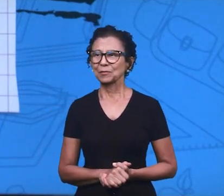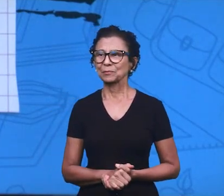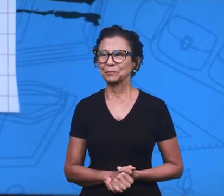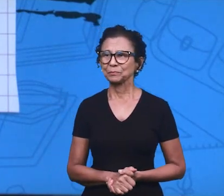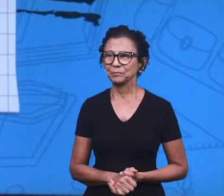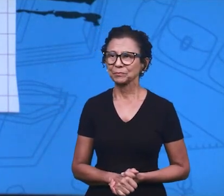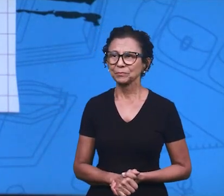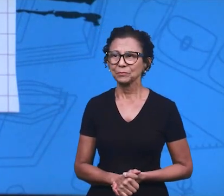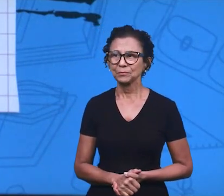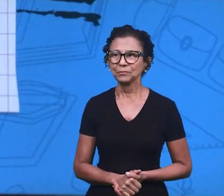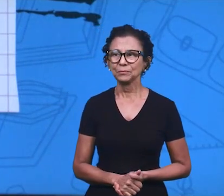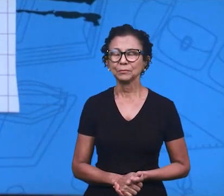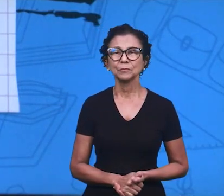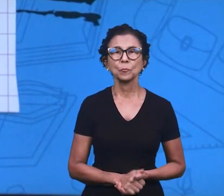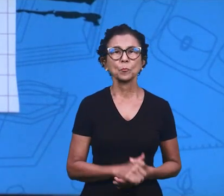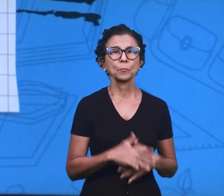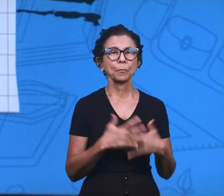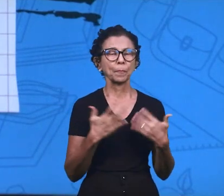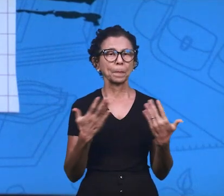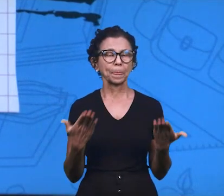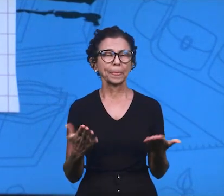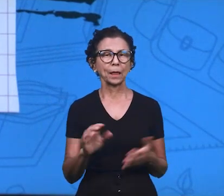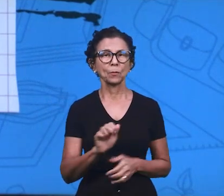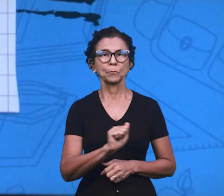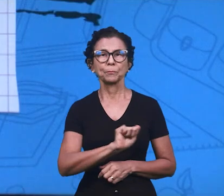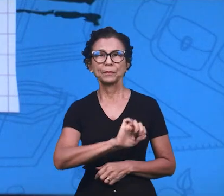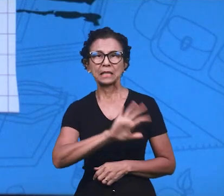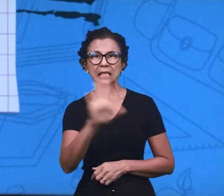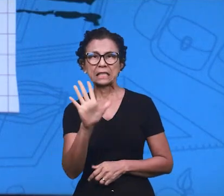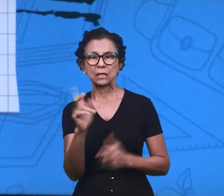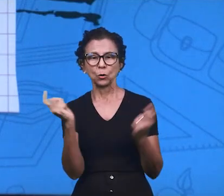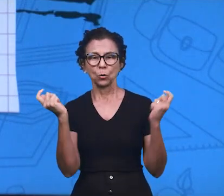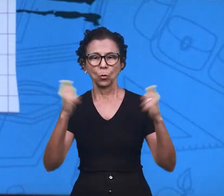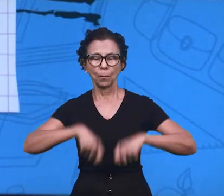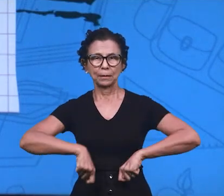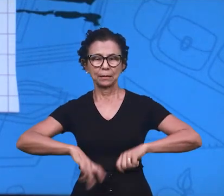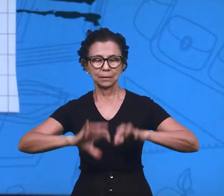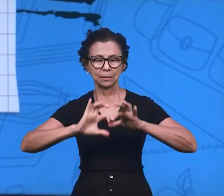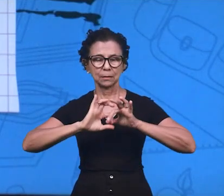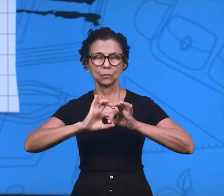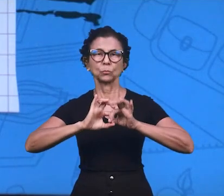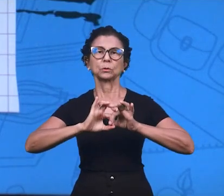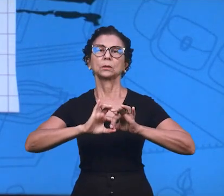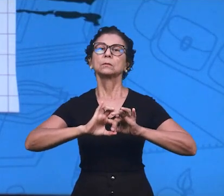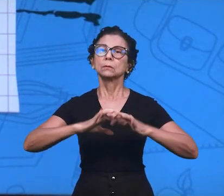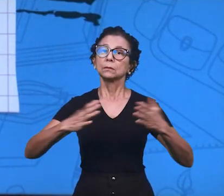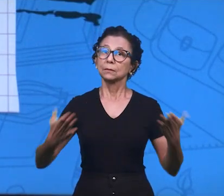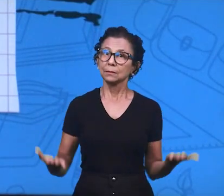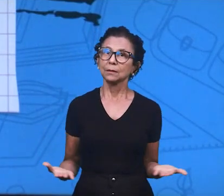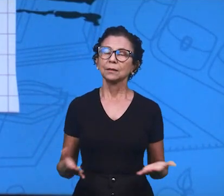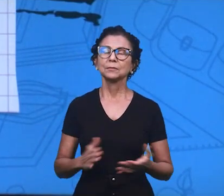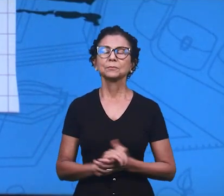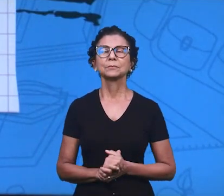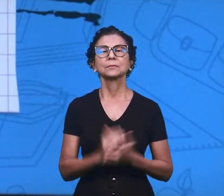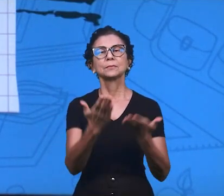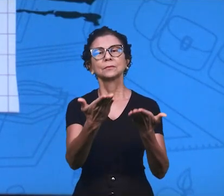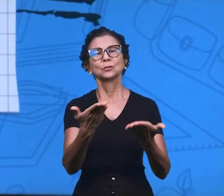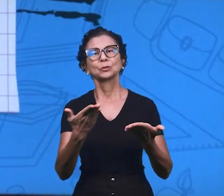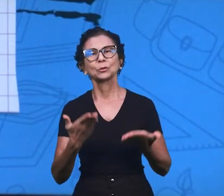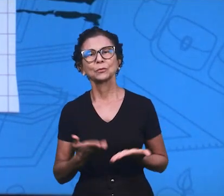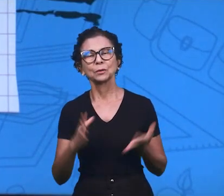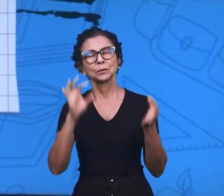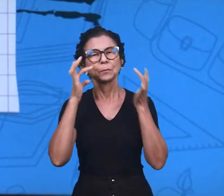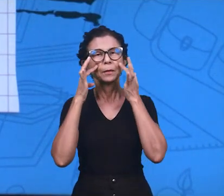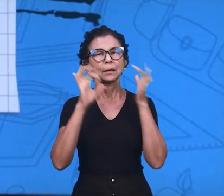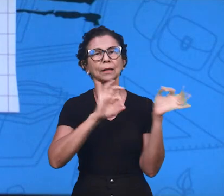Nós estamos vendo, então, que as 5 competências andam juntas, né? Olha, a todo momento. E convidamos você para assistir,